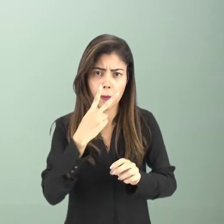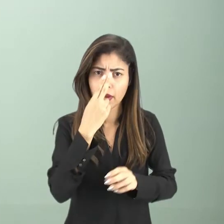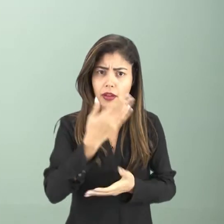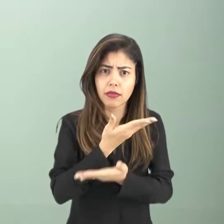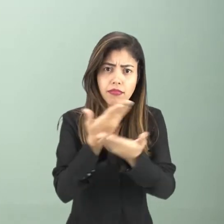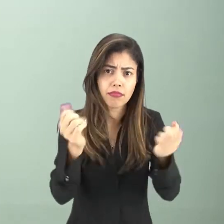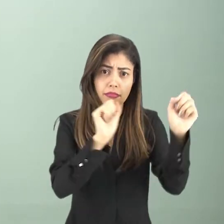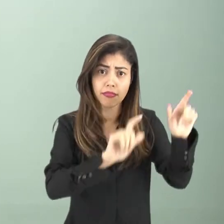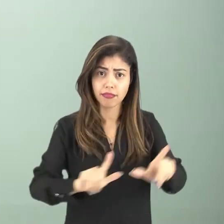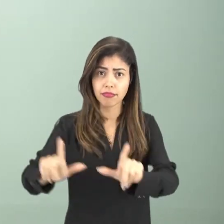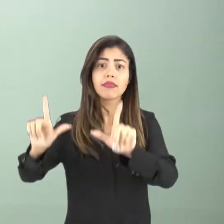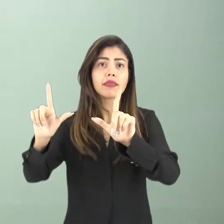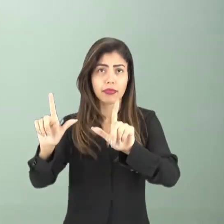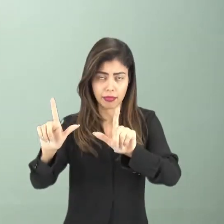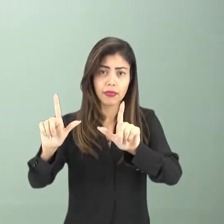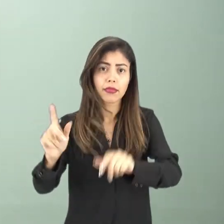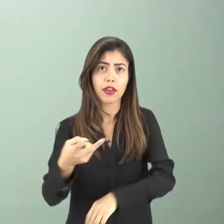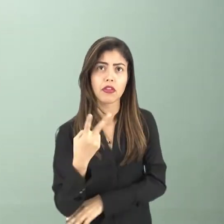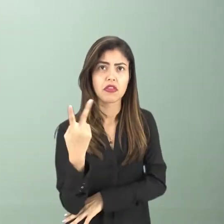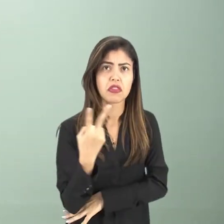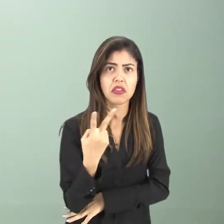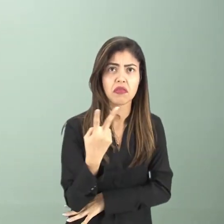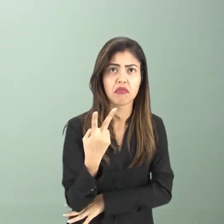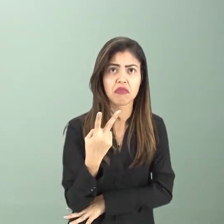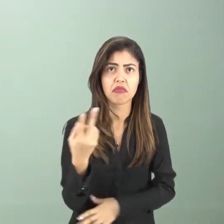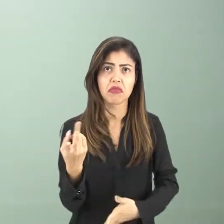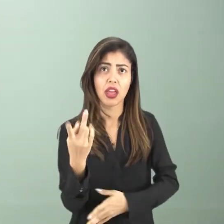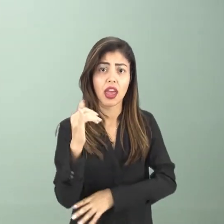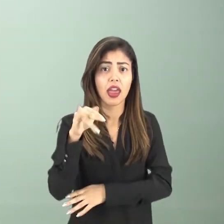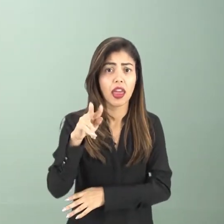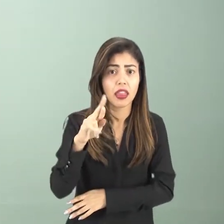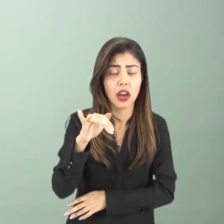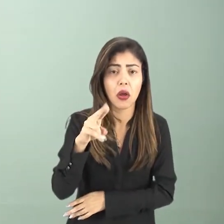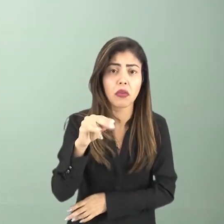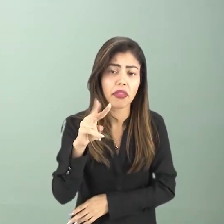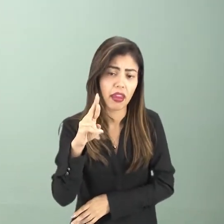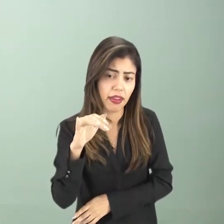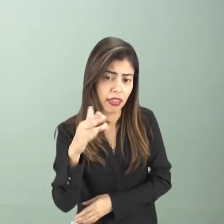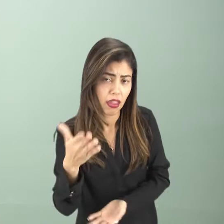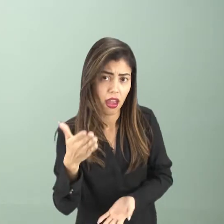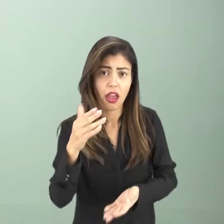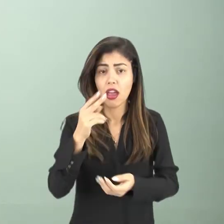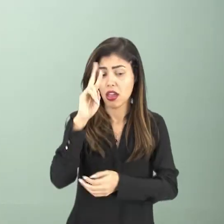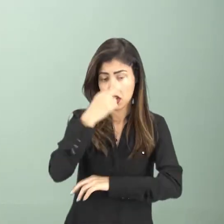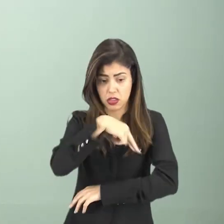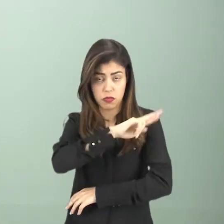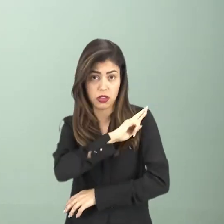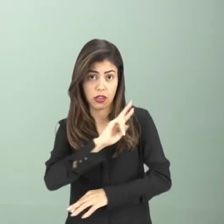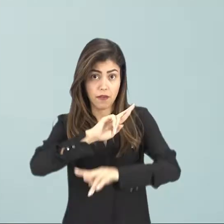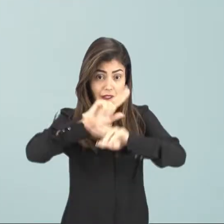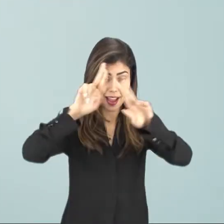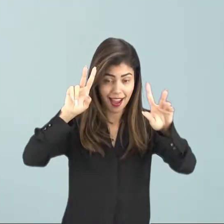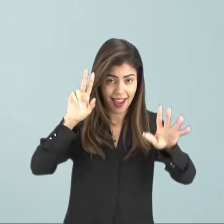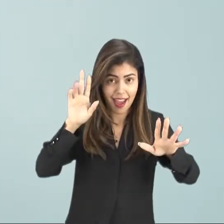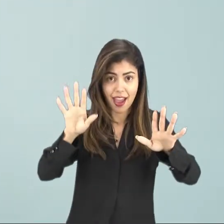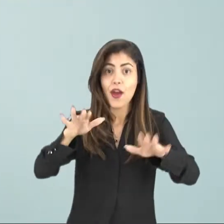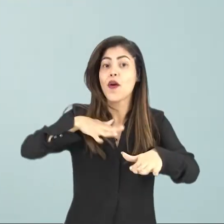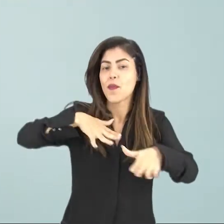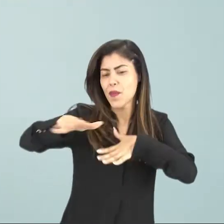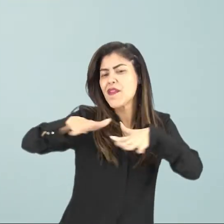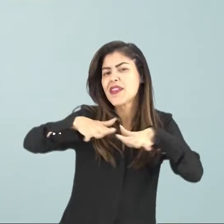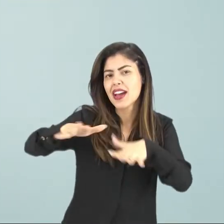aparecer ali no segundo mês de gestação intrauterina e ele é responsável por realizar os diversos movimentos e